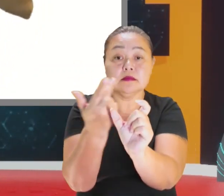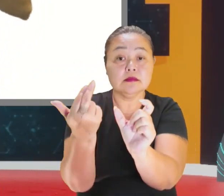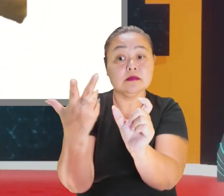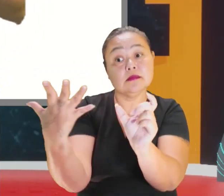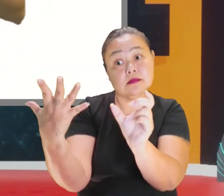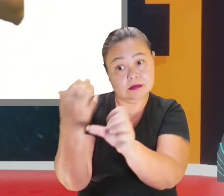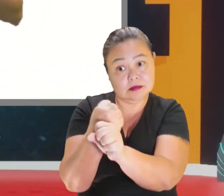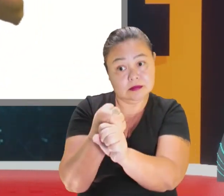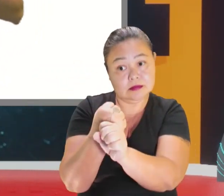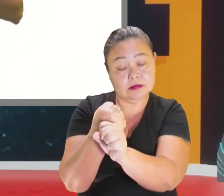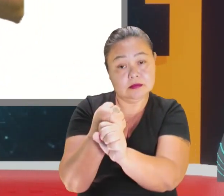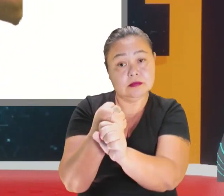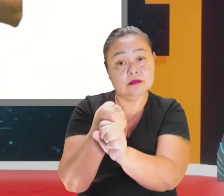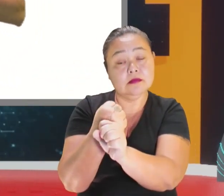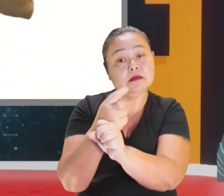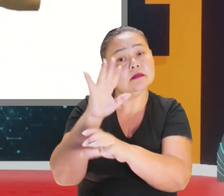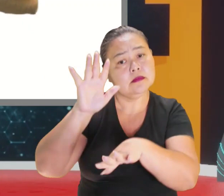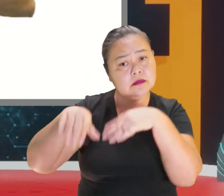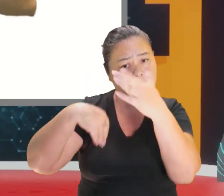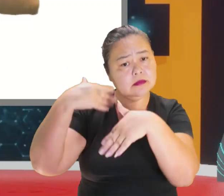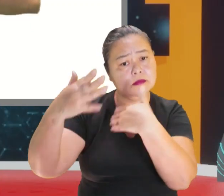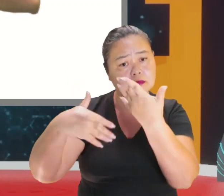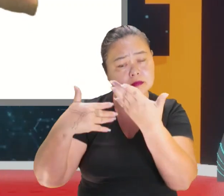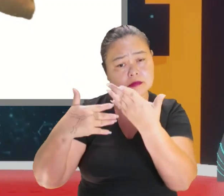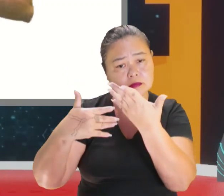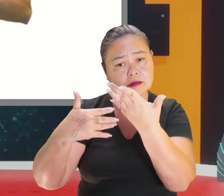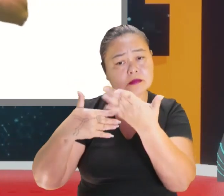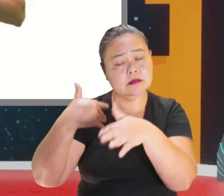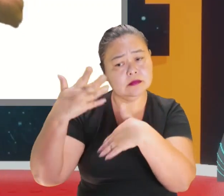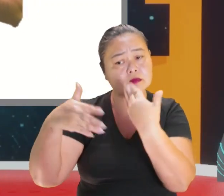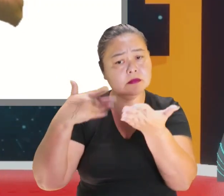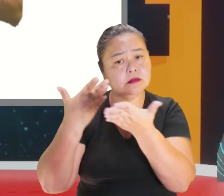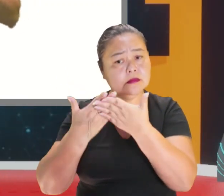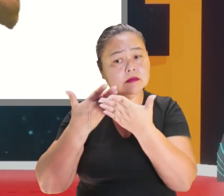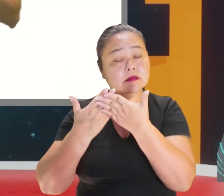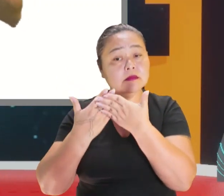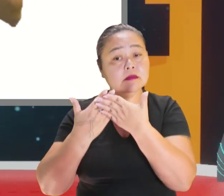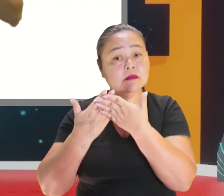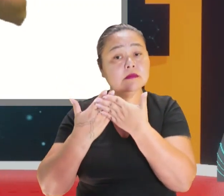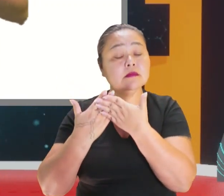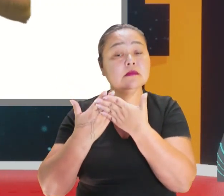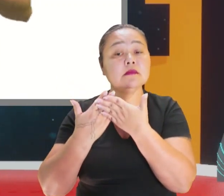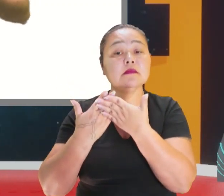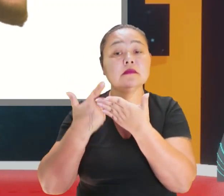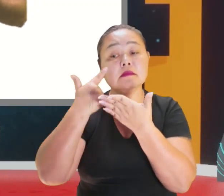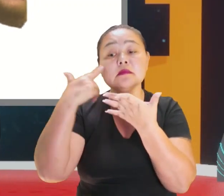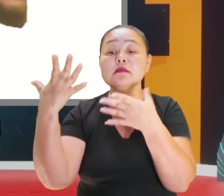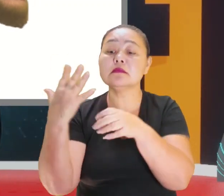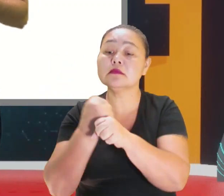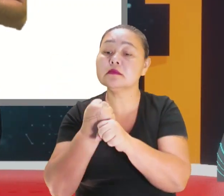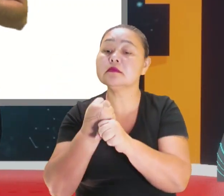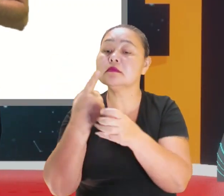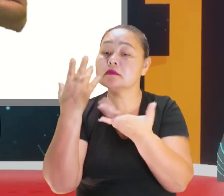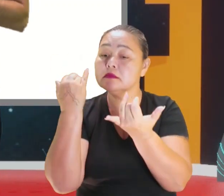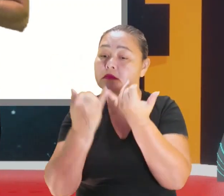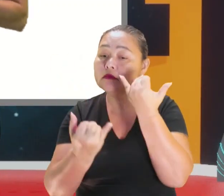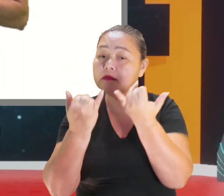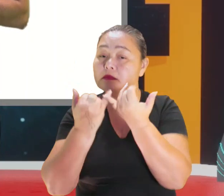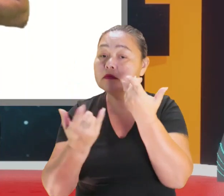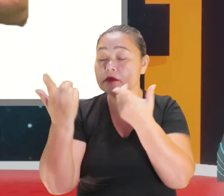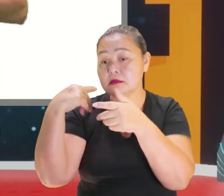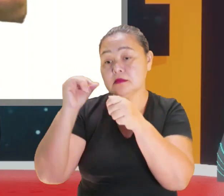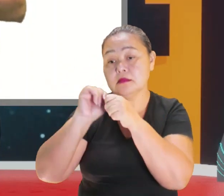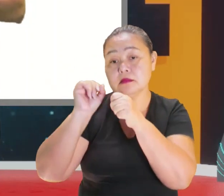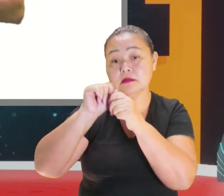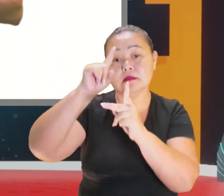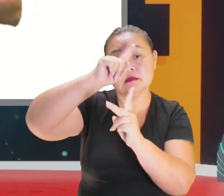pode juntá-los, tá? Mas acho que mais para frente a gente pode até pegar numa aula e tal. Mas assim, Quando eu junto os termos semelhantes, eu faço igual eu fiz com